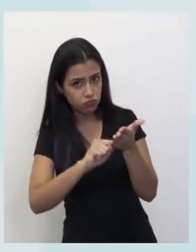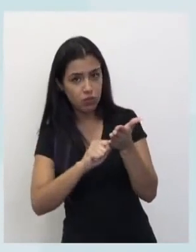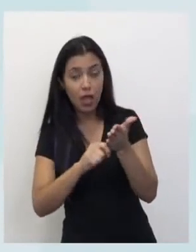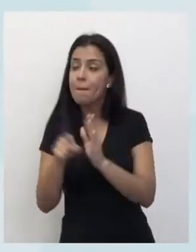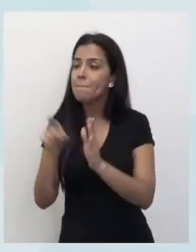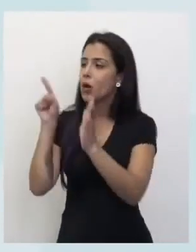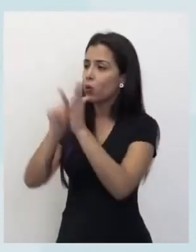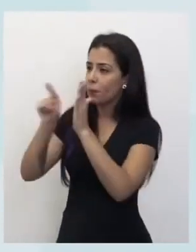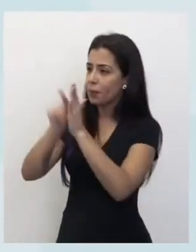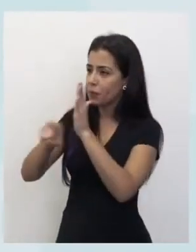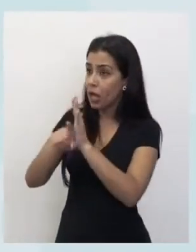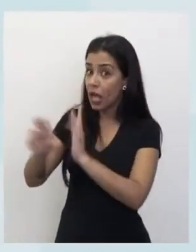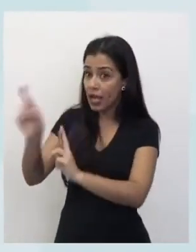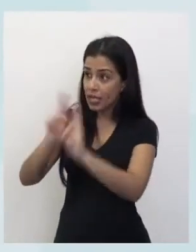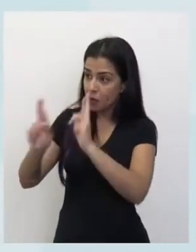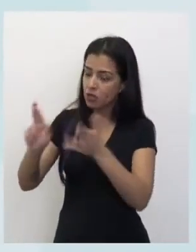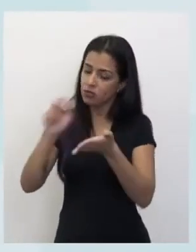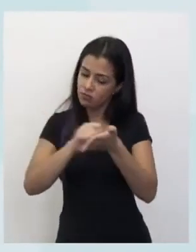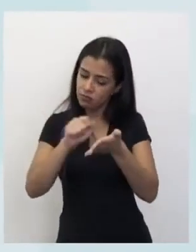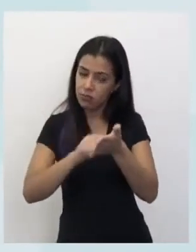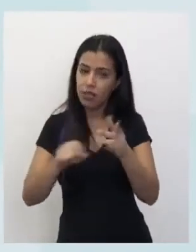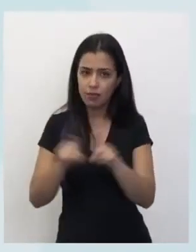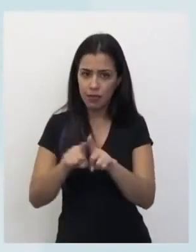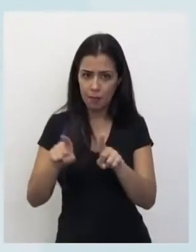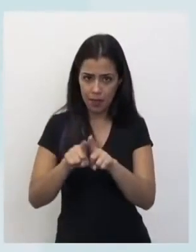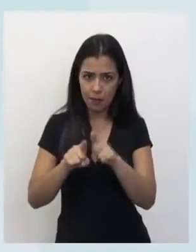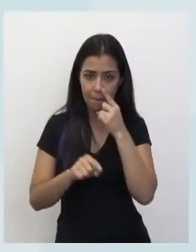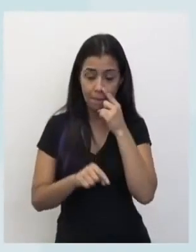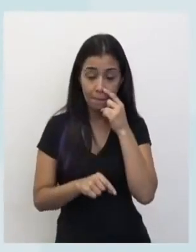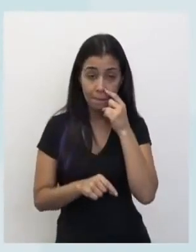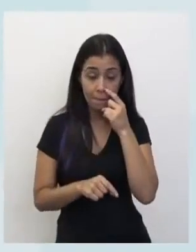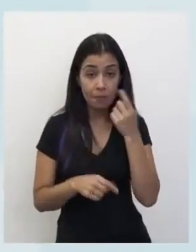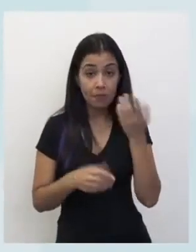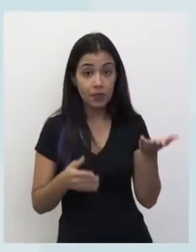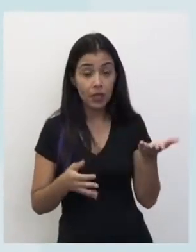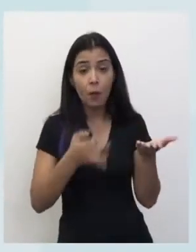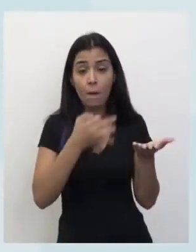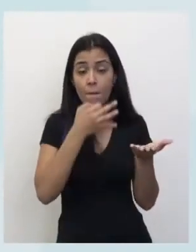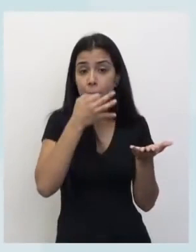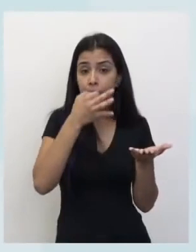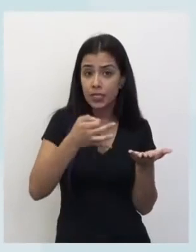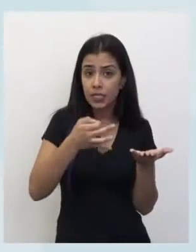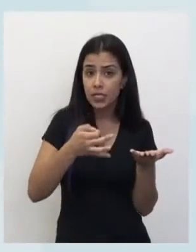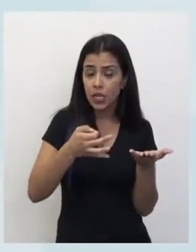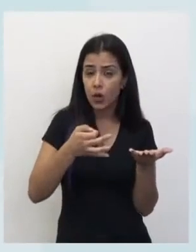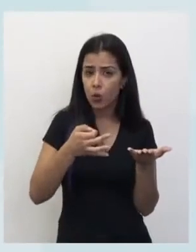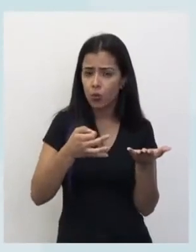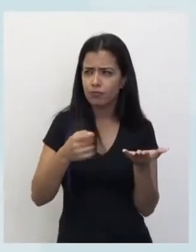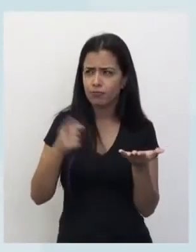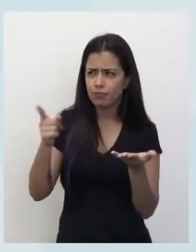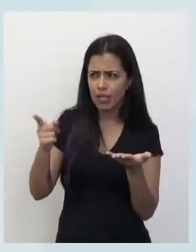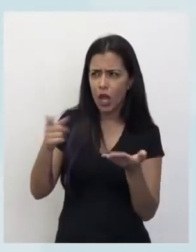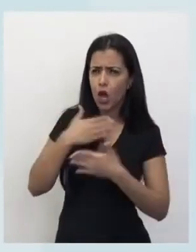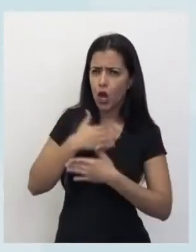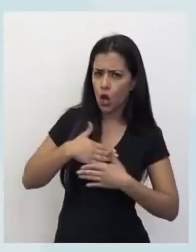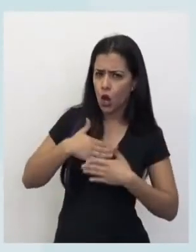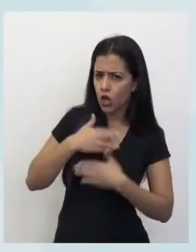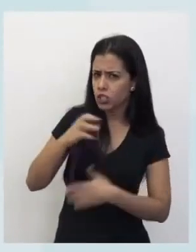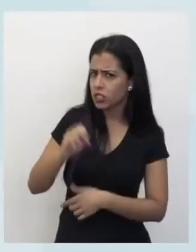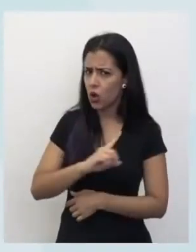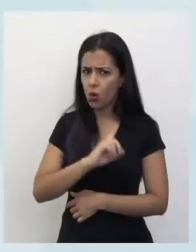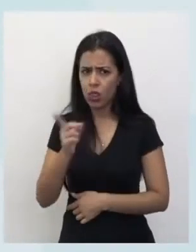desses adultos. O que você acha que elas vão responder? Se elas gostam ou não do comportamento dos jovens, aí é o seu